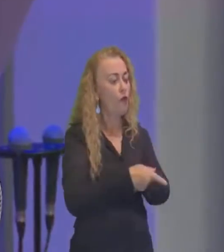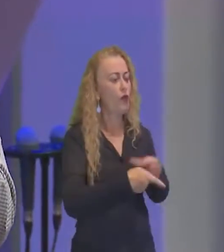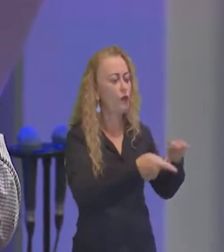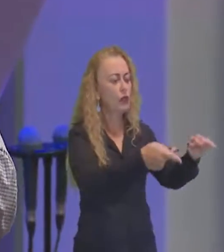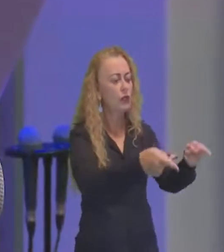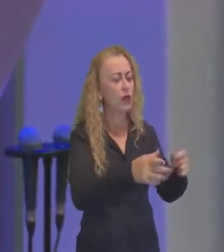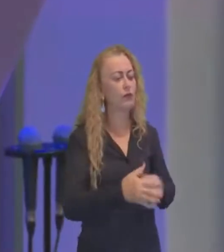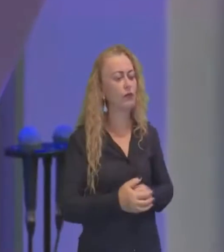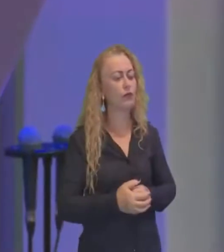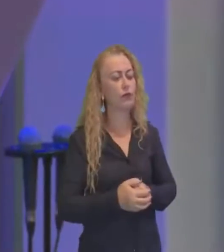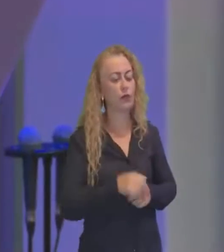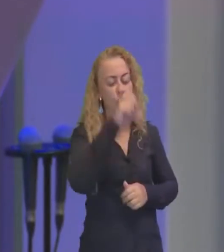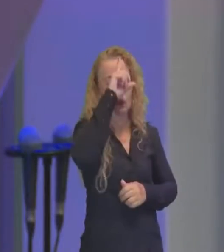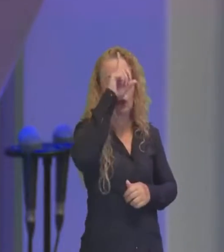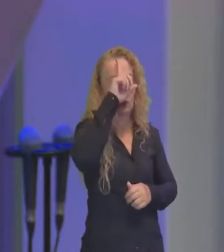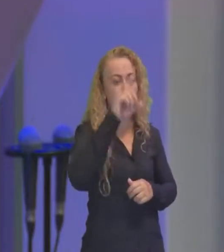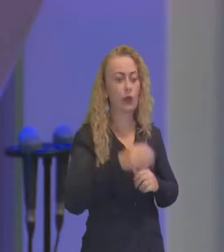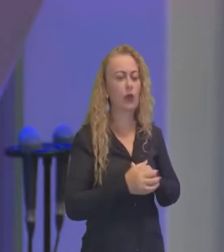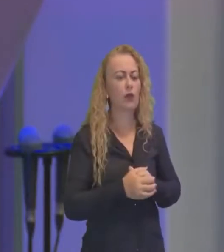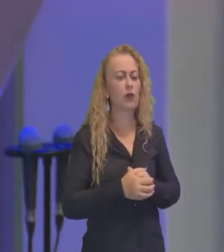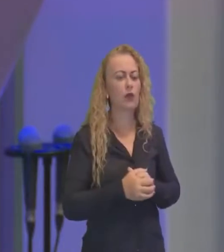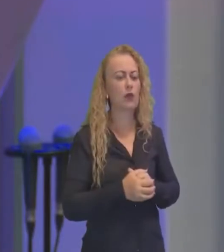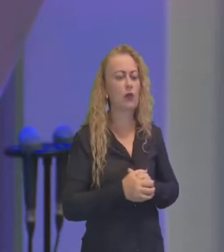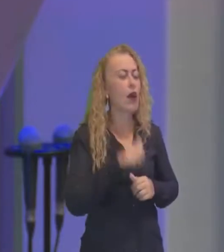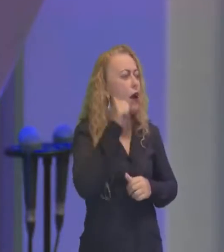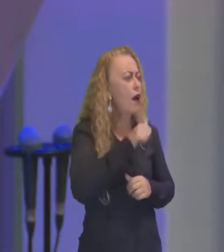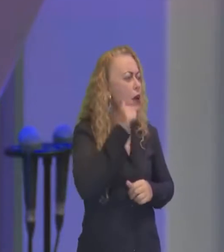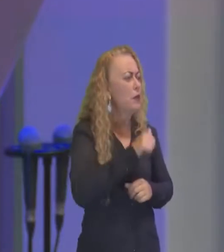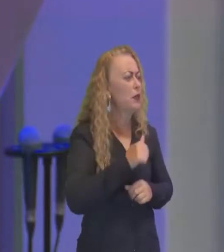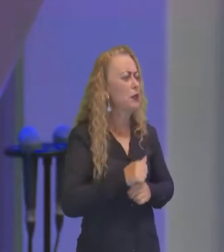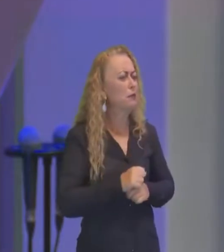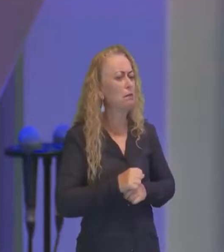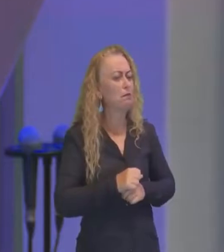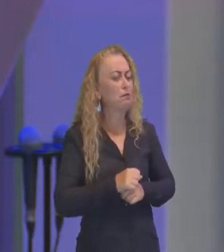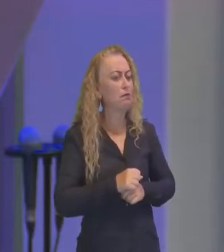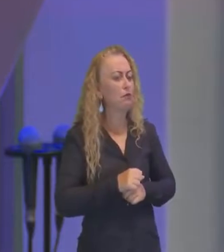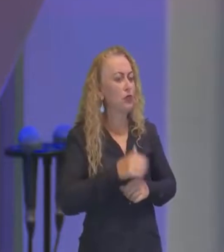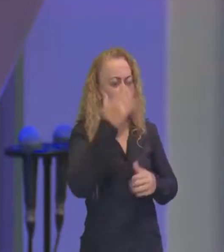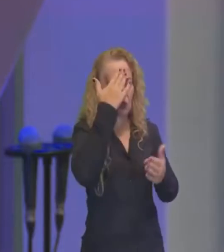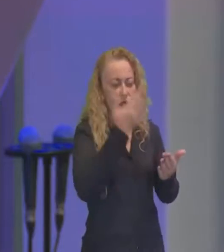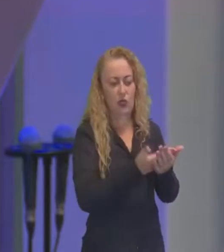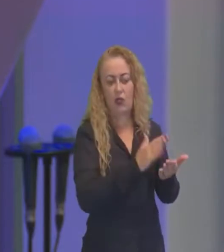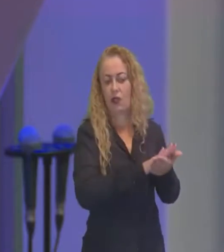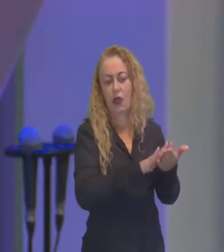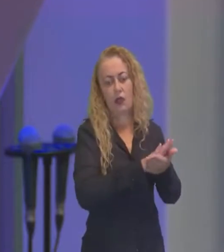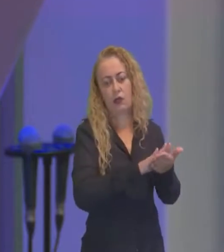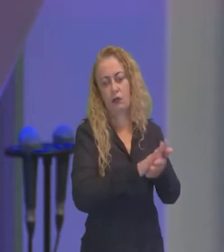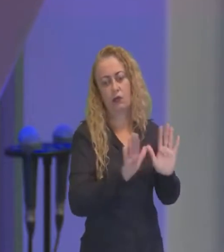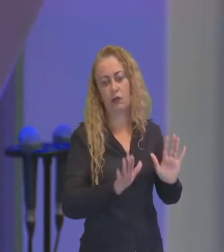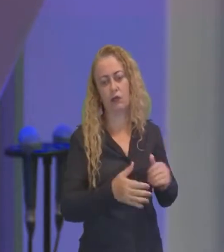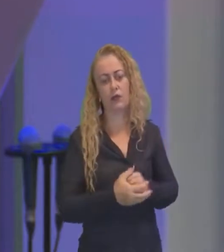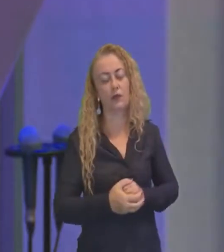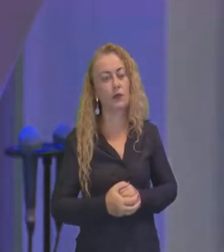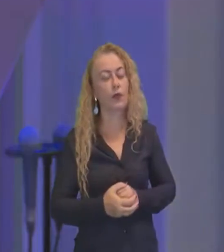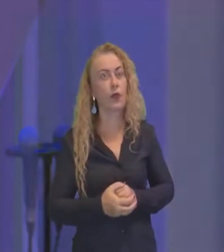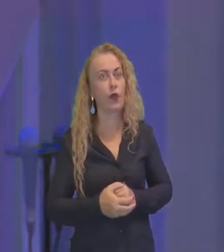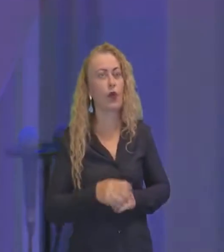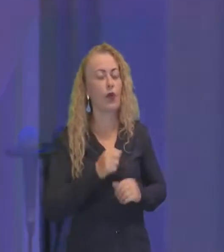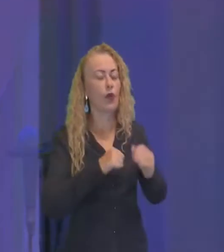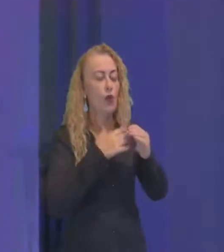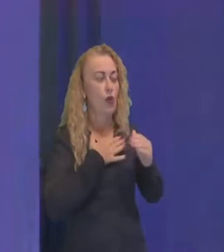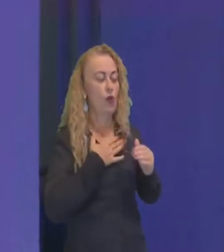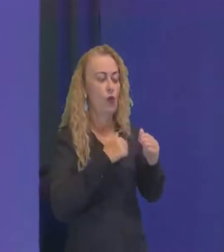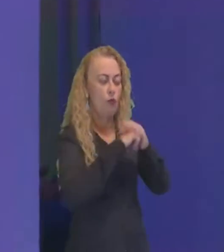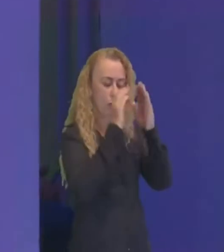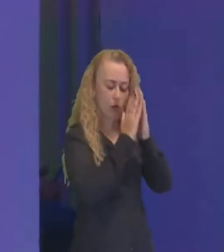no CTI, ela estava muito apavorada. Eu sabia que ela não cria em nada de nada, e eu orei, e o